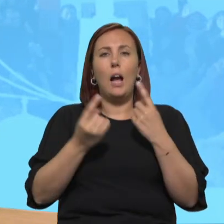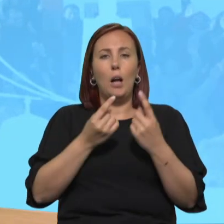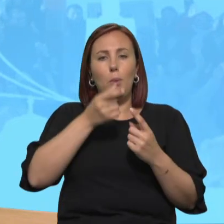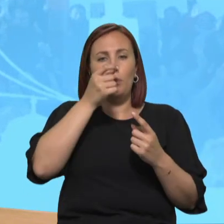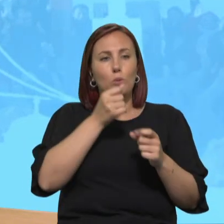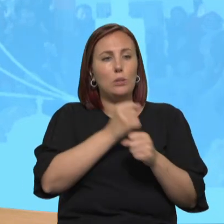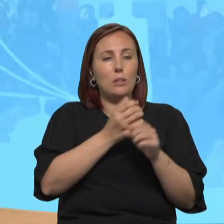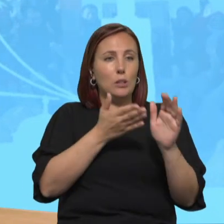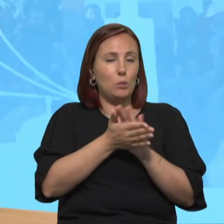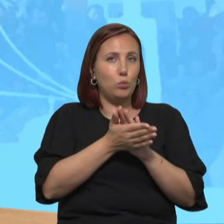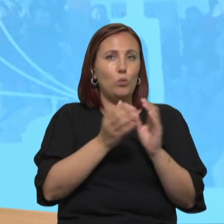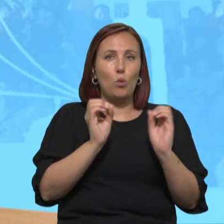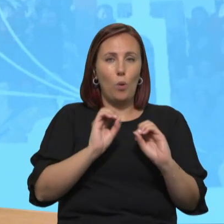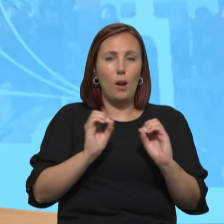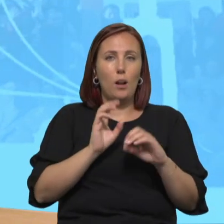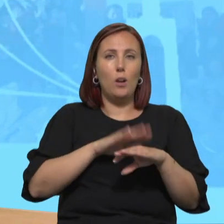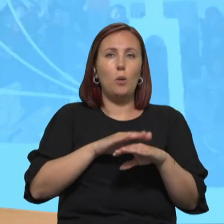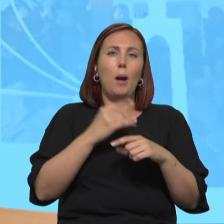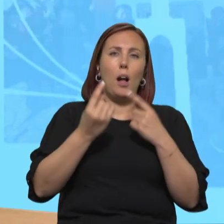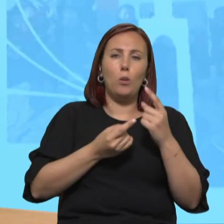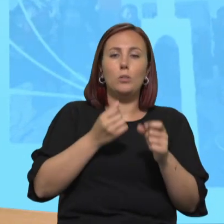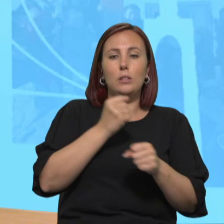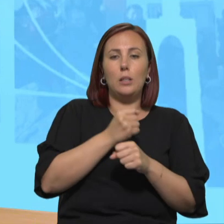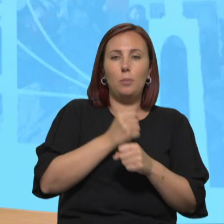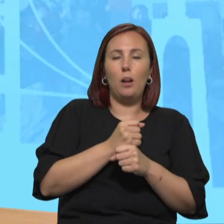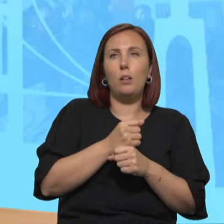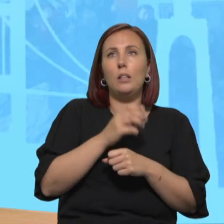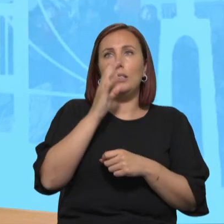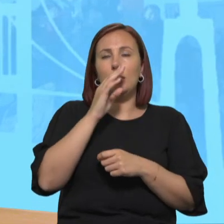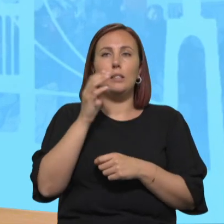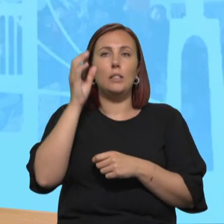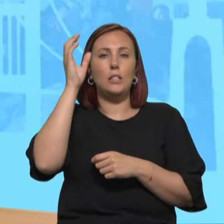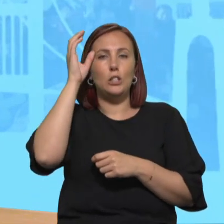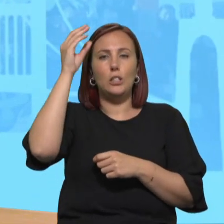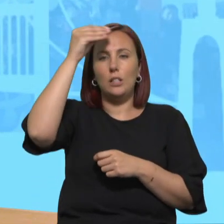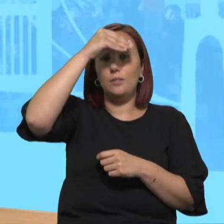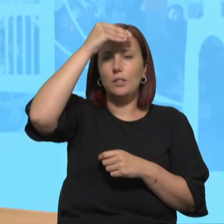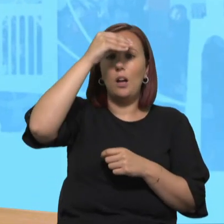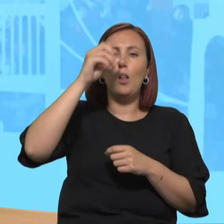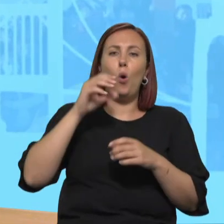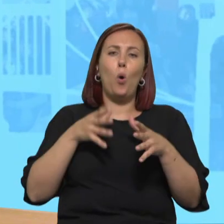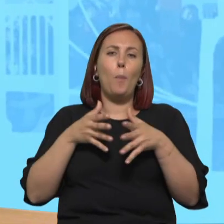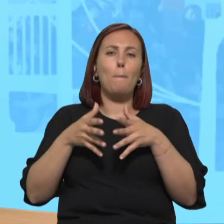trabalhadores, porque há quem faça o trabalho, seja inteligência artificial, seja máquinas ultradesenvolvidas.